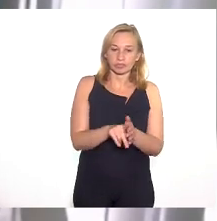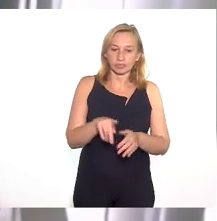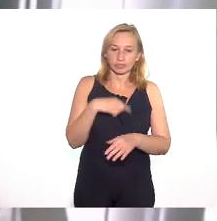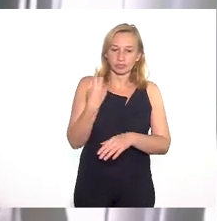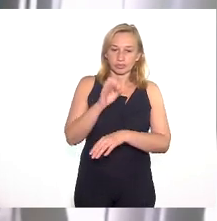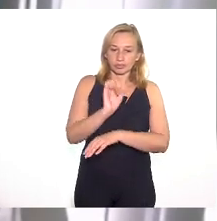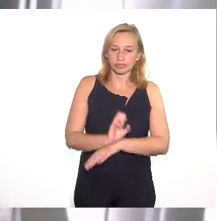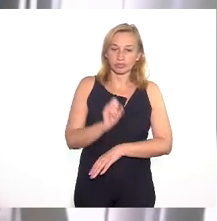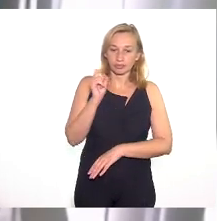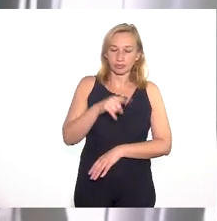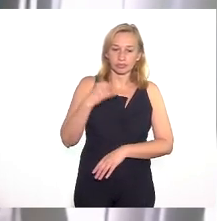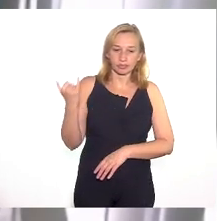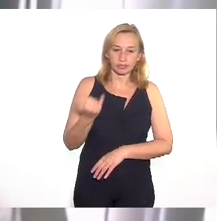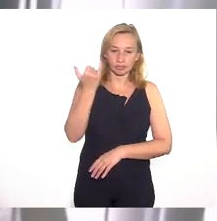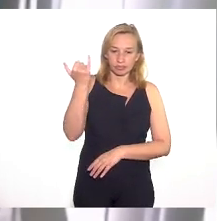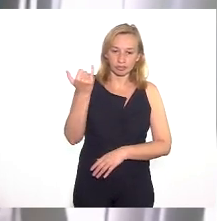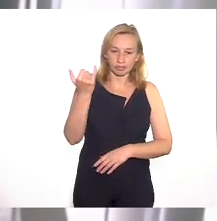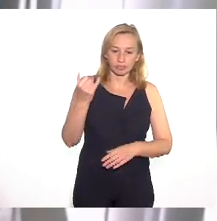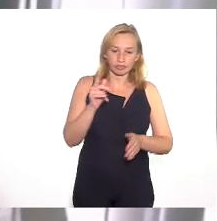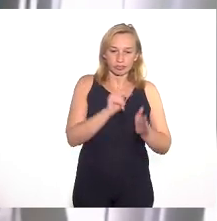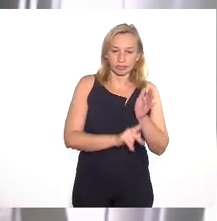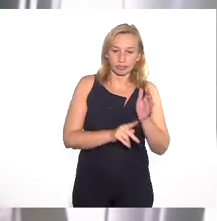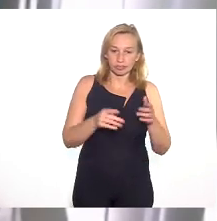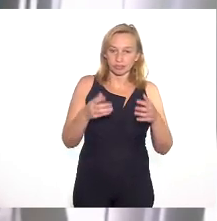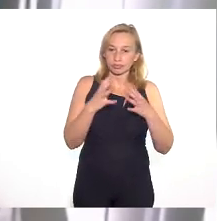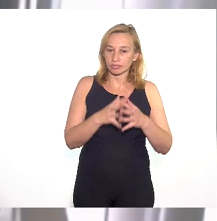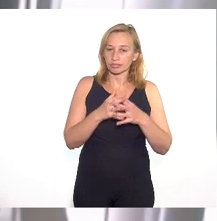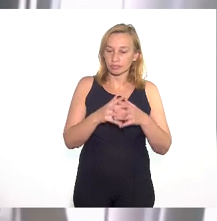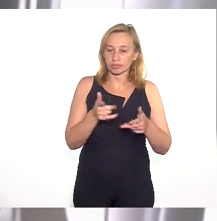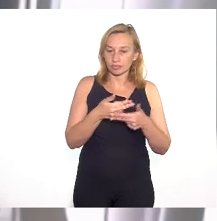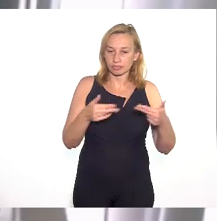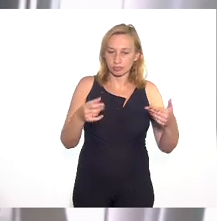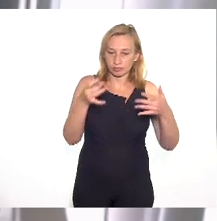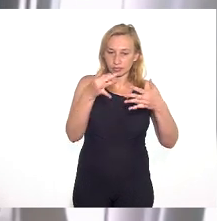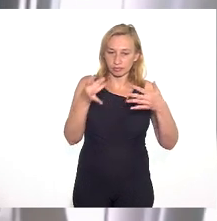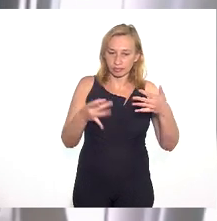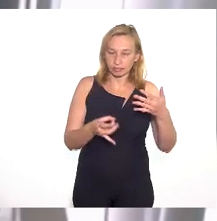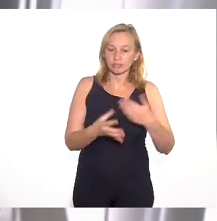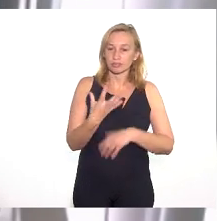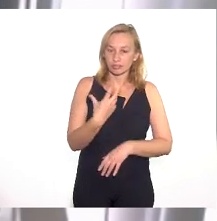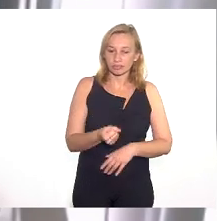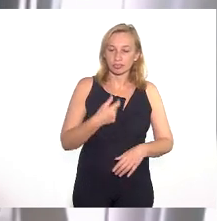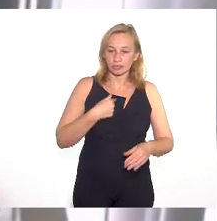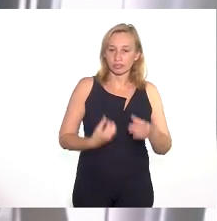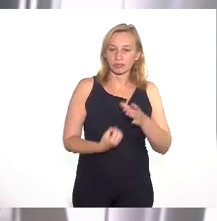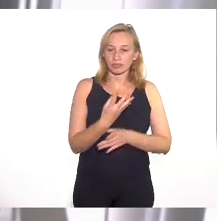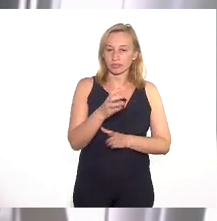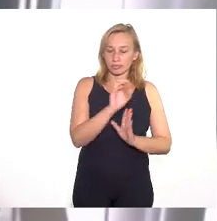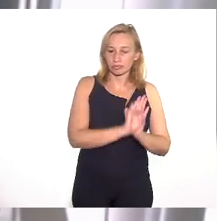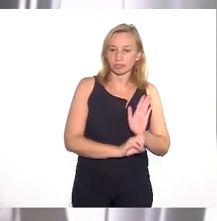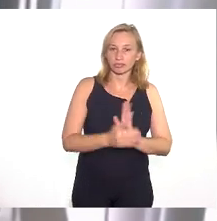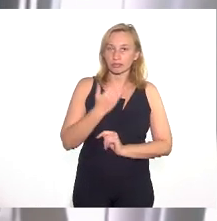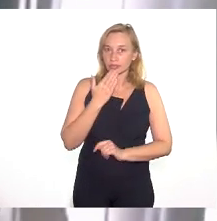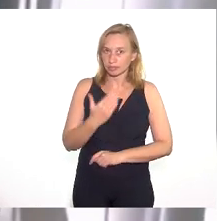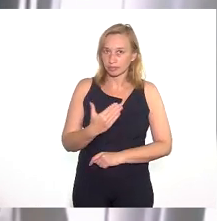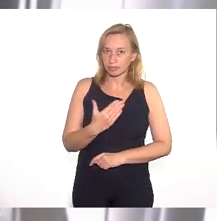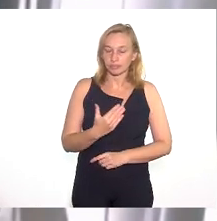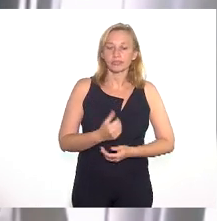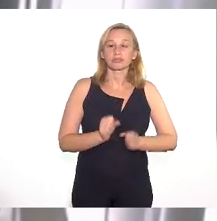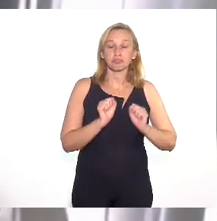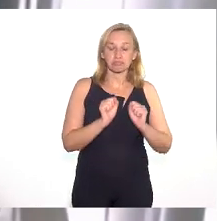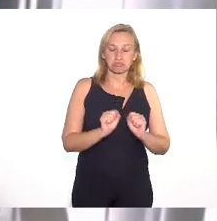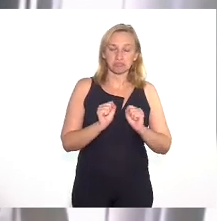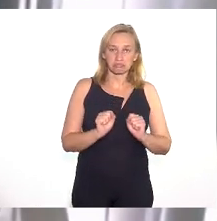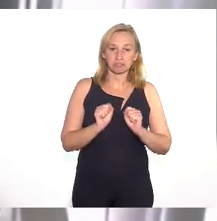importante, embora complexo, tenha vários detalhes, parecer é favorável, eu fiz emendas, inclusive, só queria sugerir se a gente